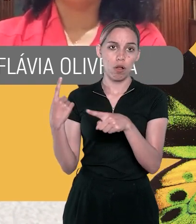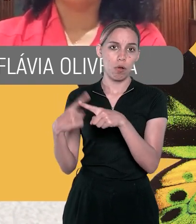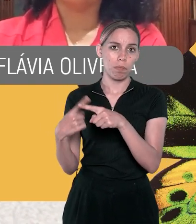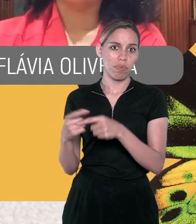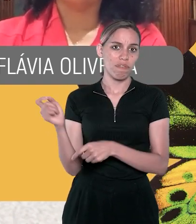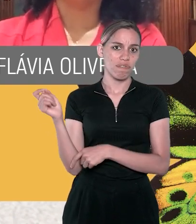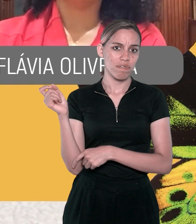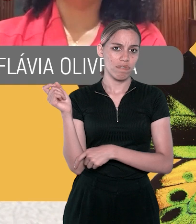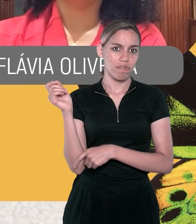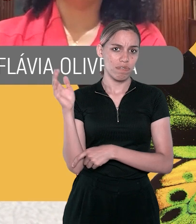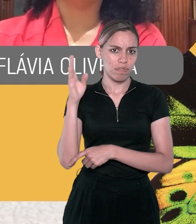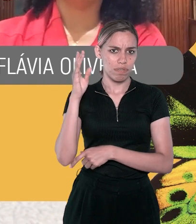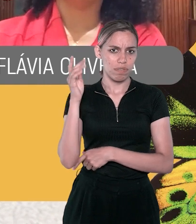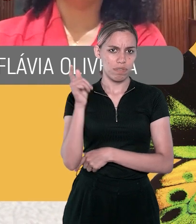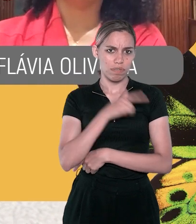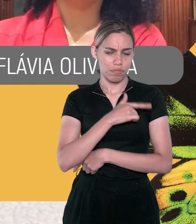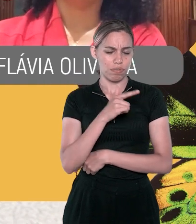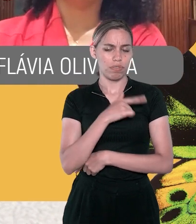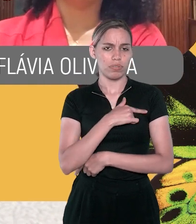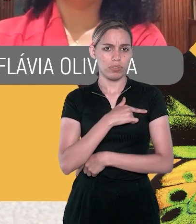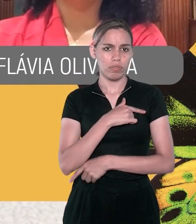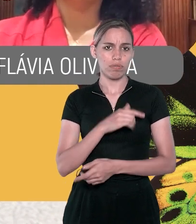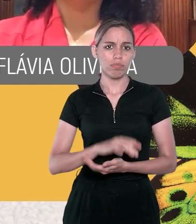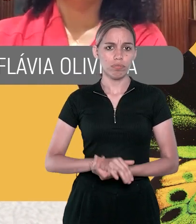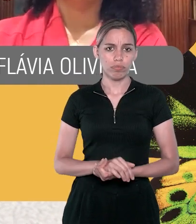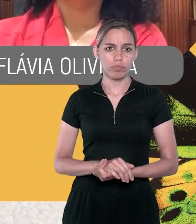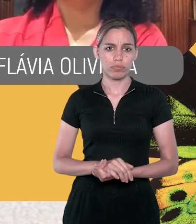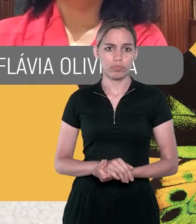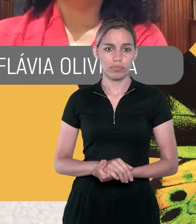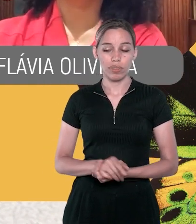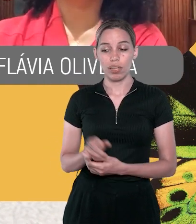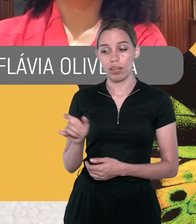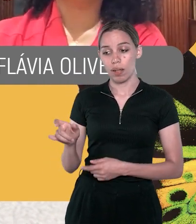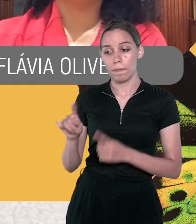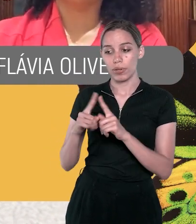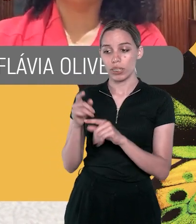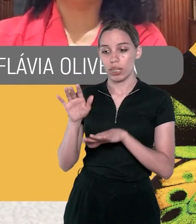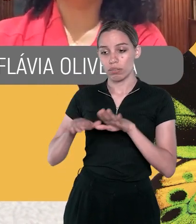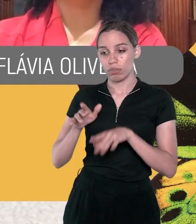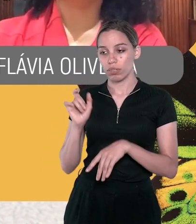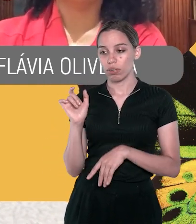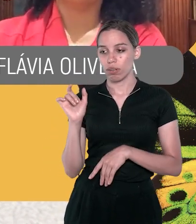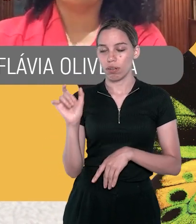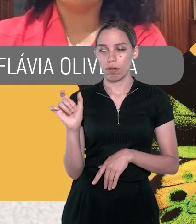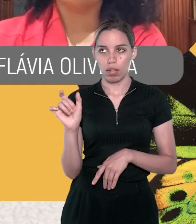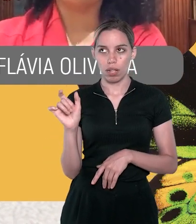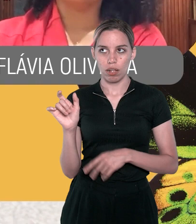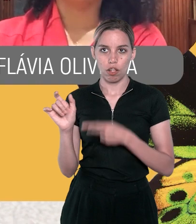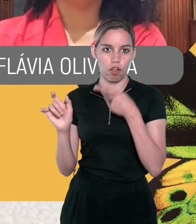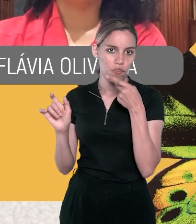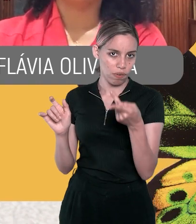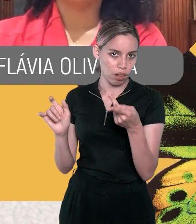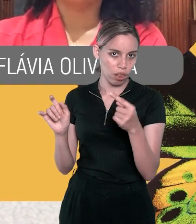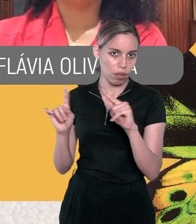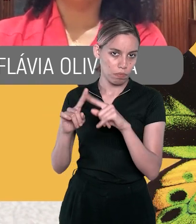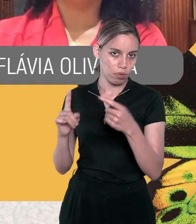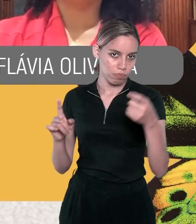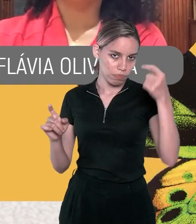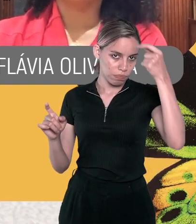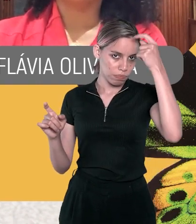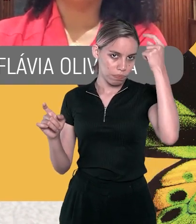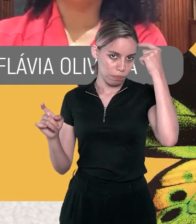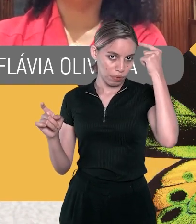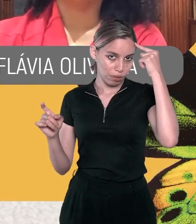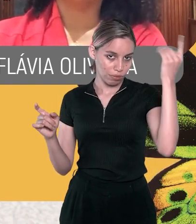não, né? Quer dizer, e se você não fala, você pensa, então dá na mesma, tá certo? Quer dizer, vai importar na sua